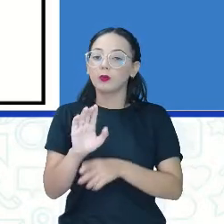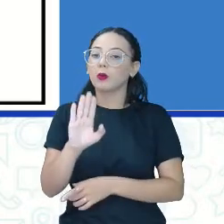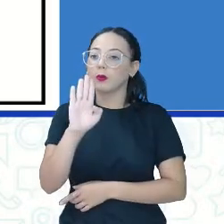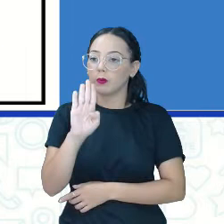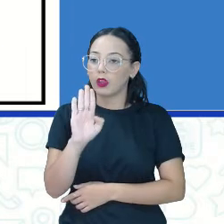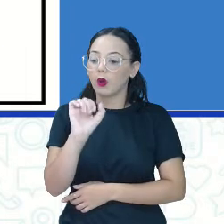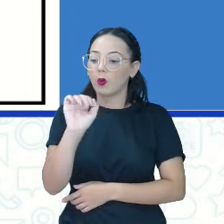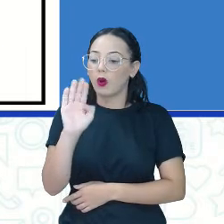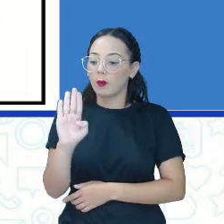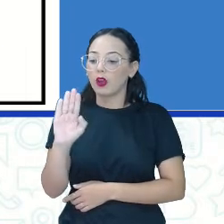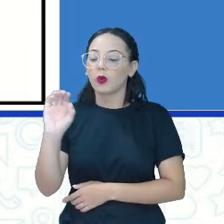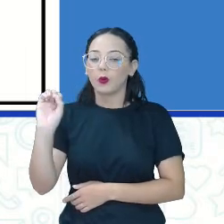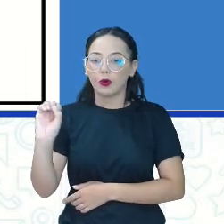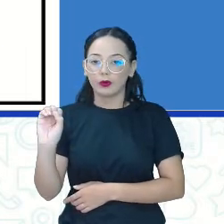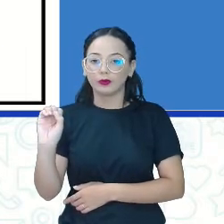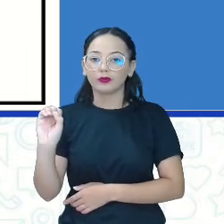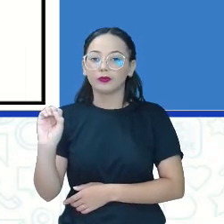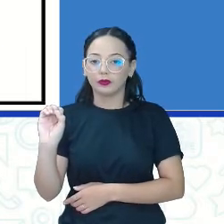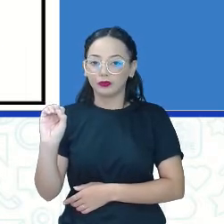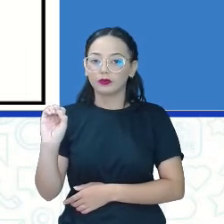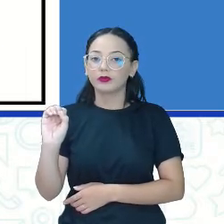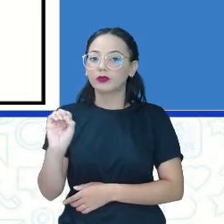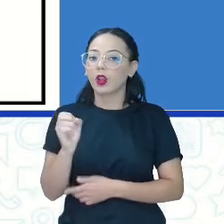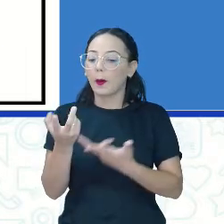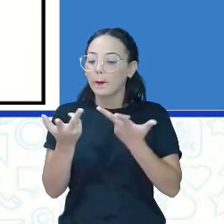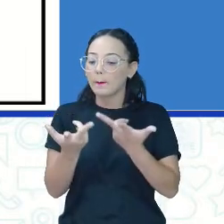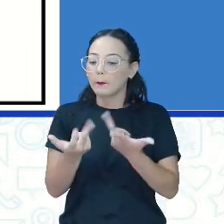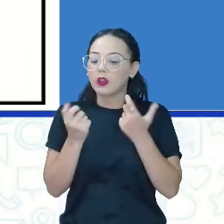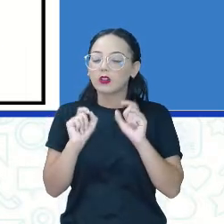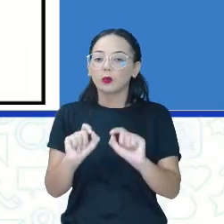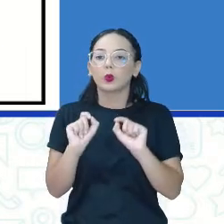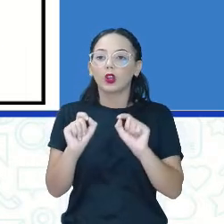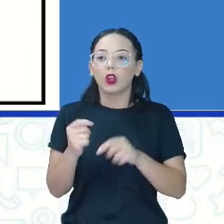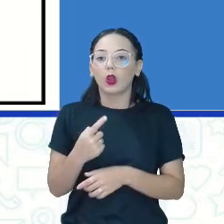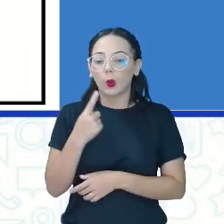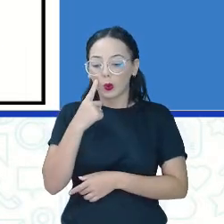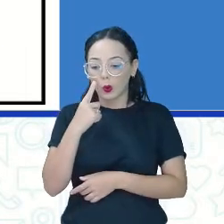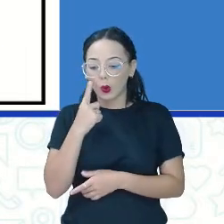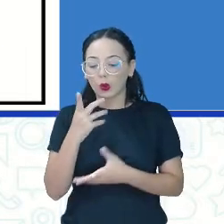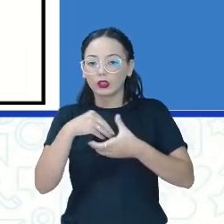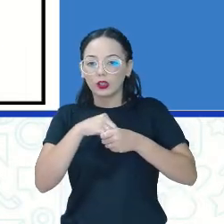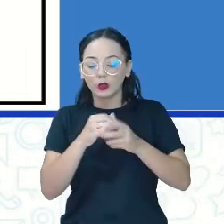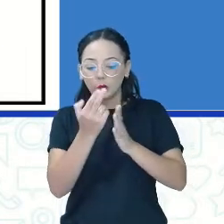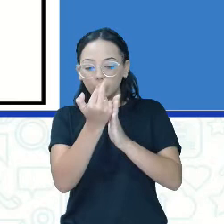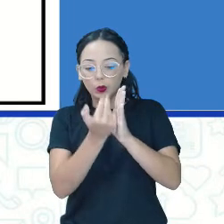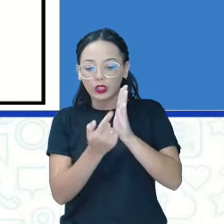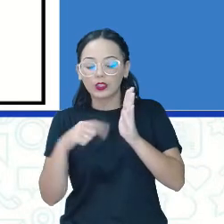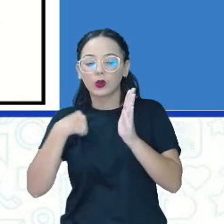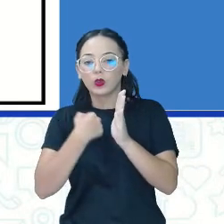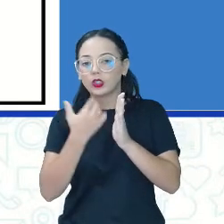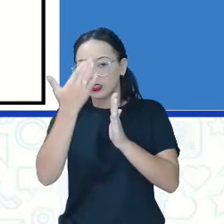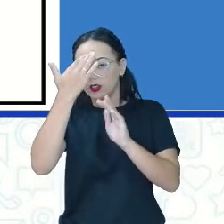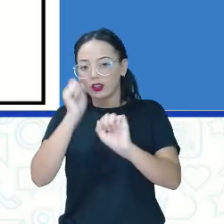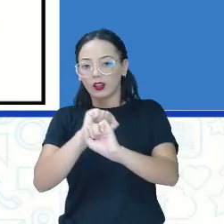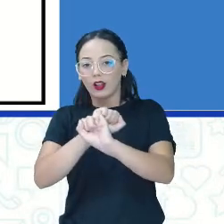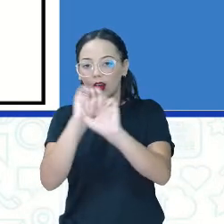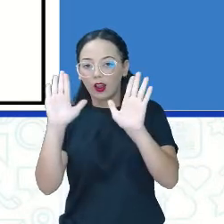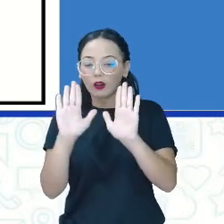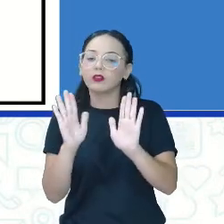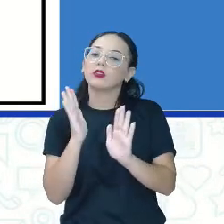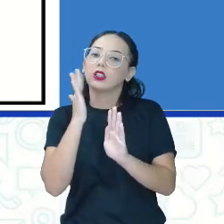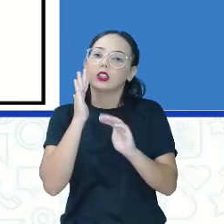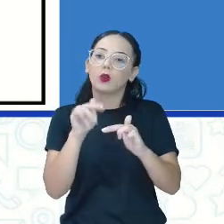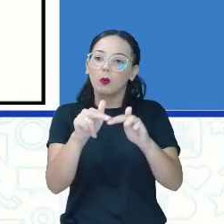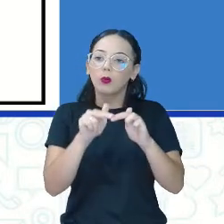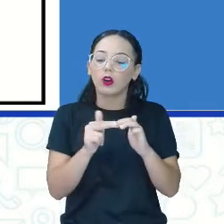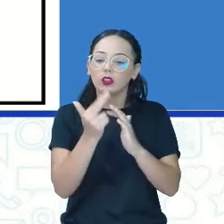B, o AB e o grupo O. Vejam aí que nesse desenho dá para a gente entender, né? Através